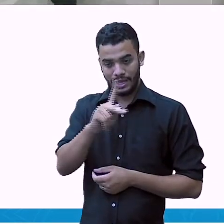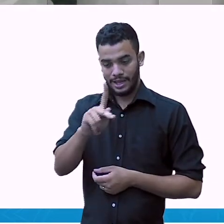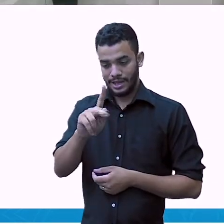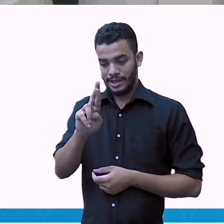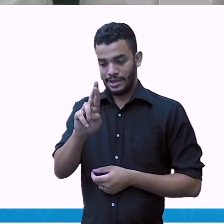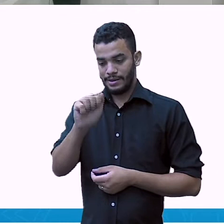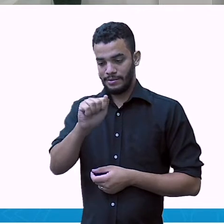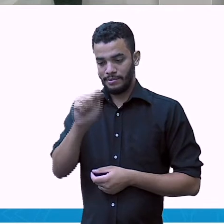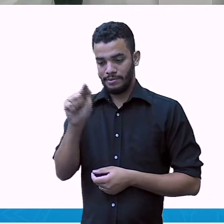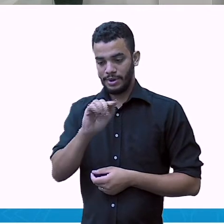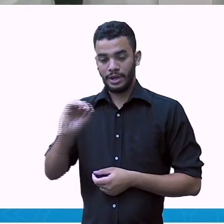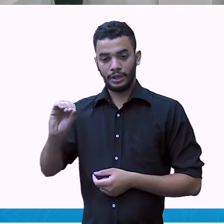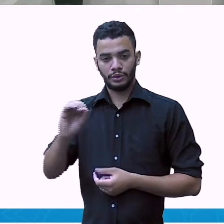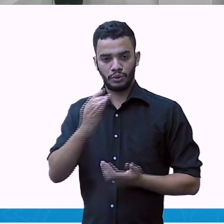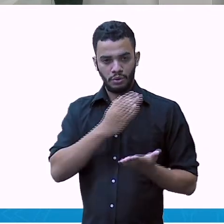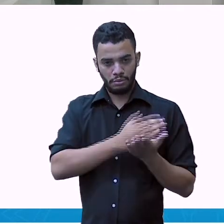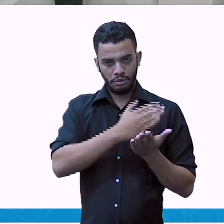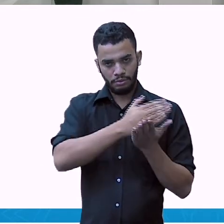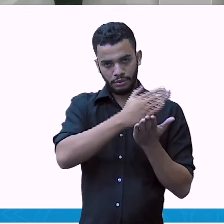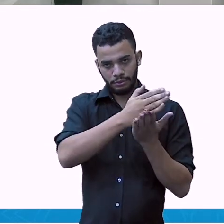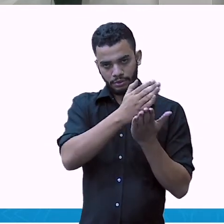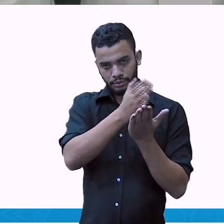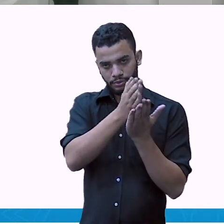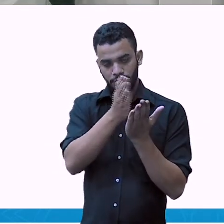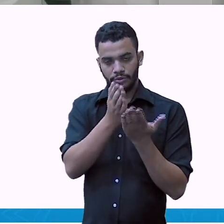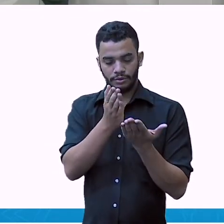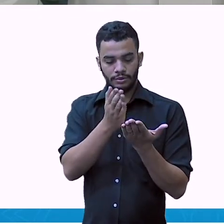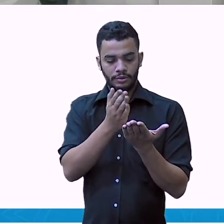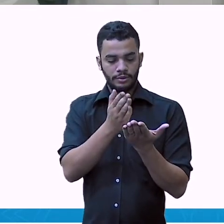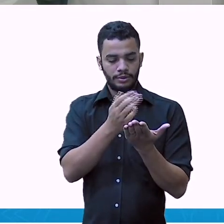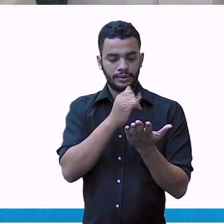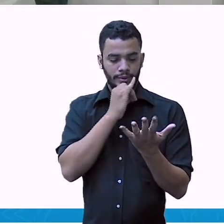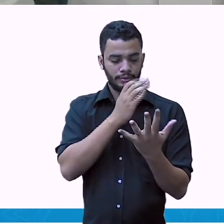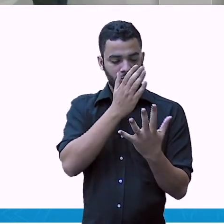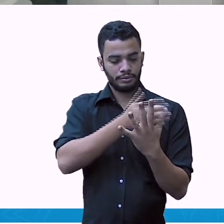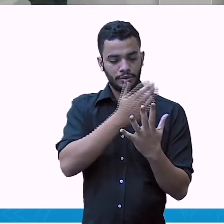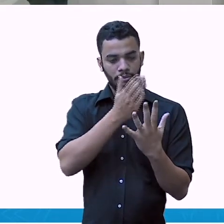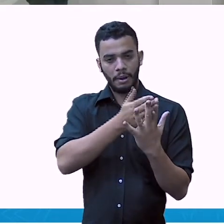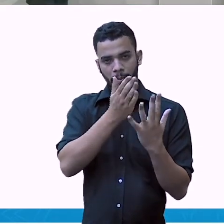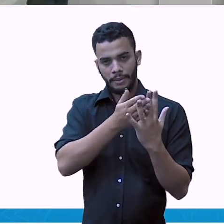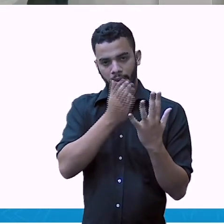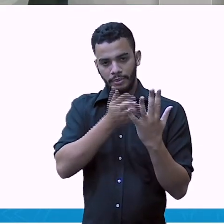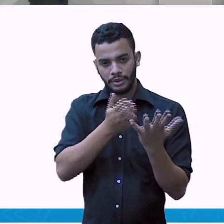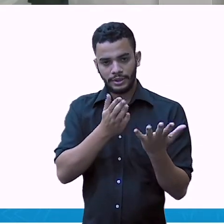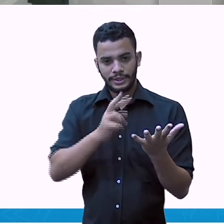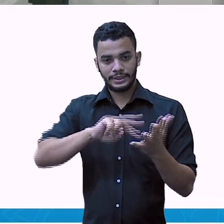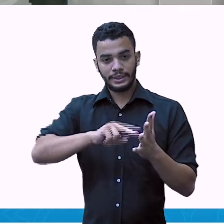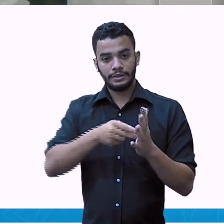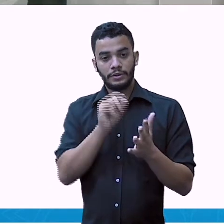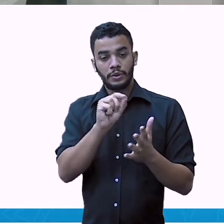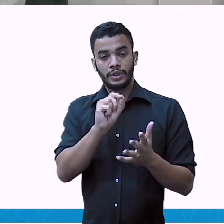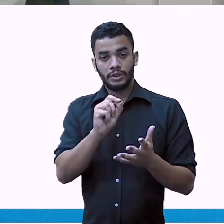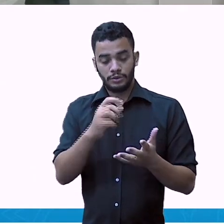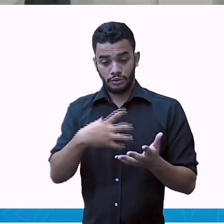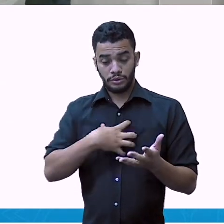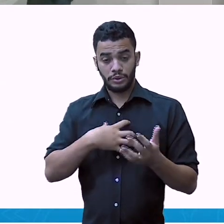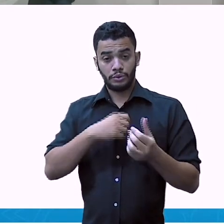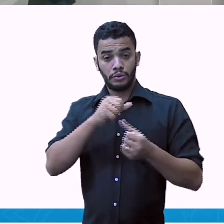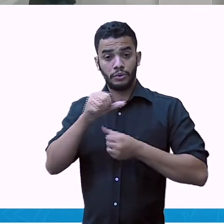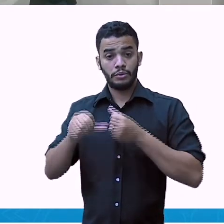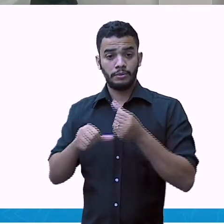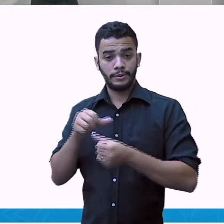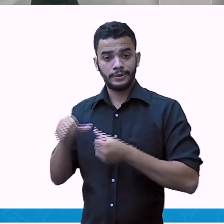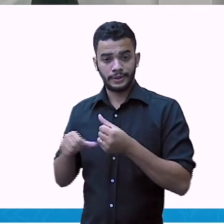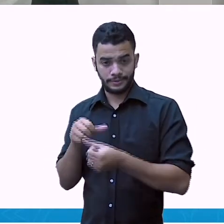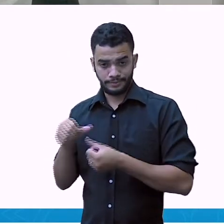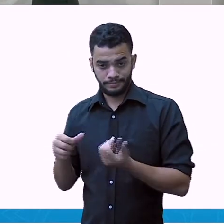reais, dinheiro. E o dinheiro, nosso sistema, ele também é decimal. Portanto, quando